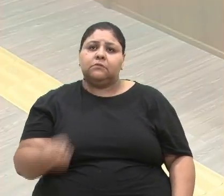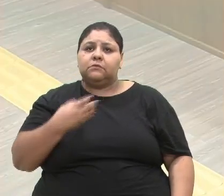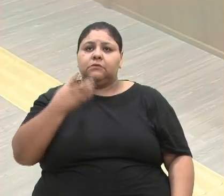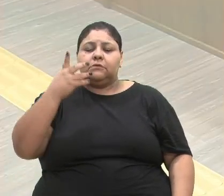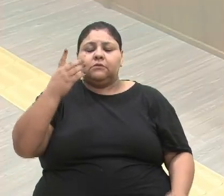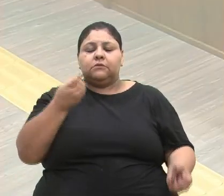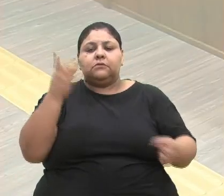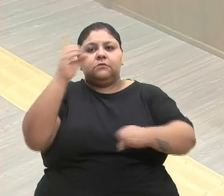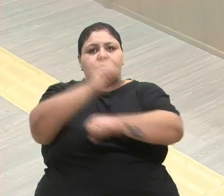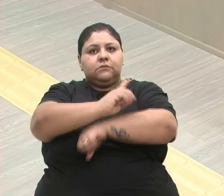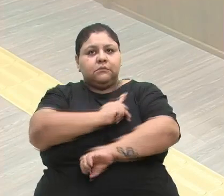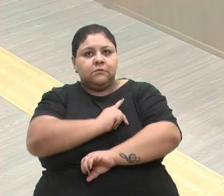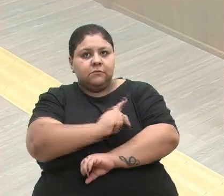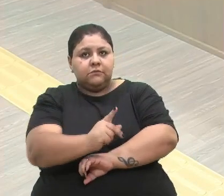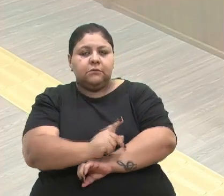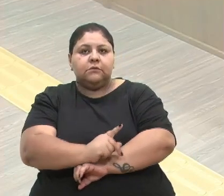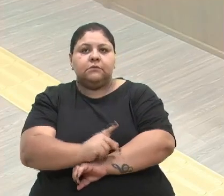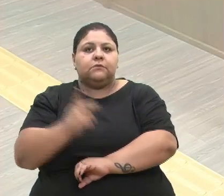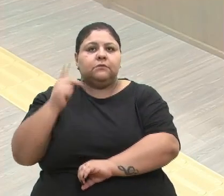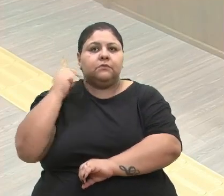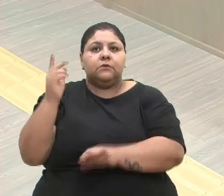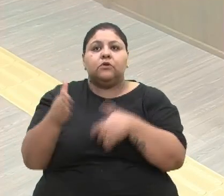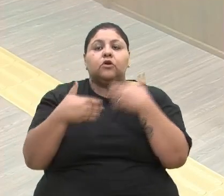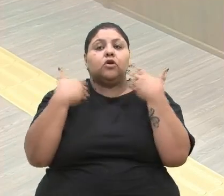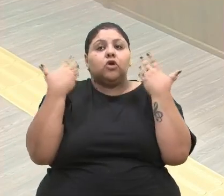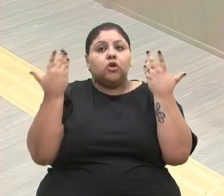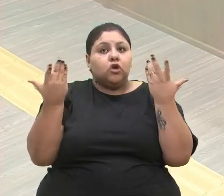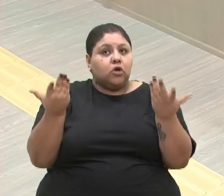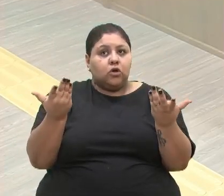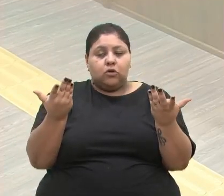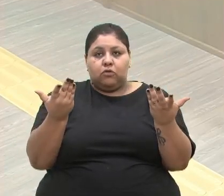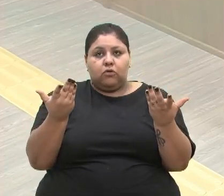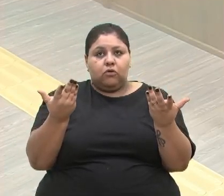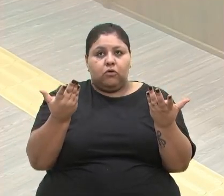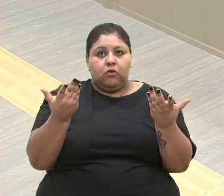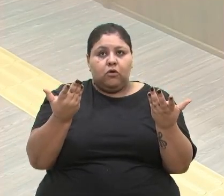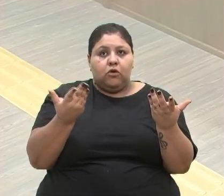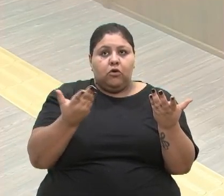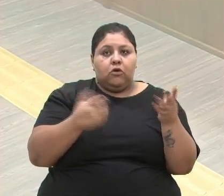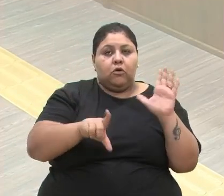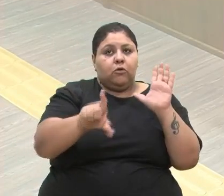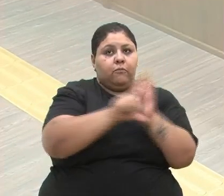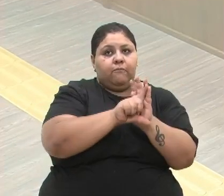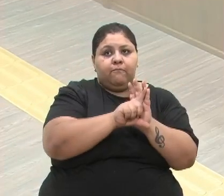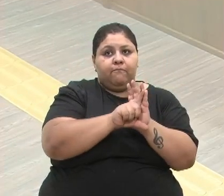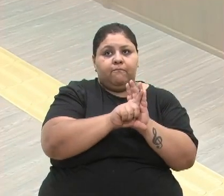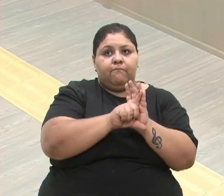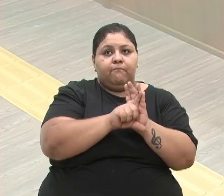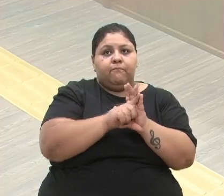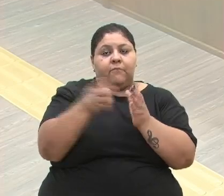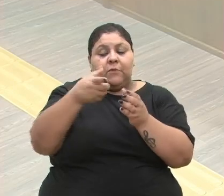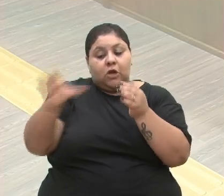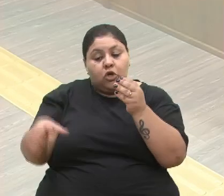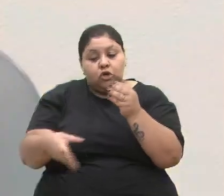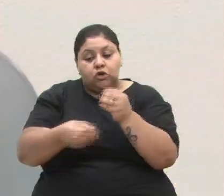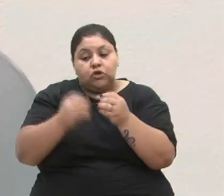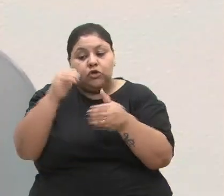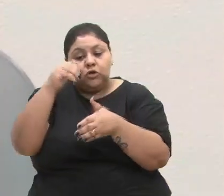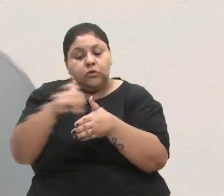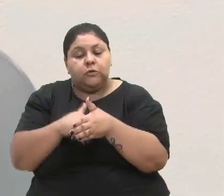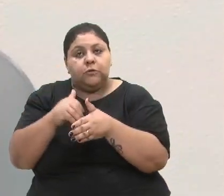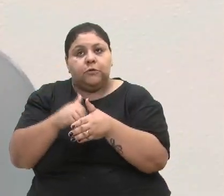senhoras e senhores vereadores. Bom, como o regimento não permite, né, vereador Bortola, eu gostaria de me somar a esse voto